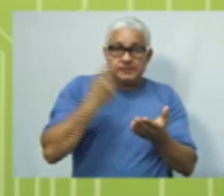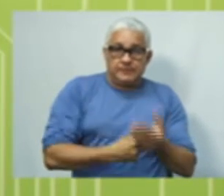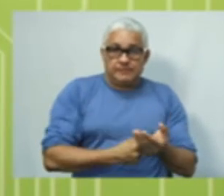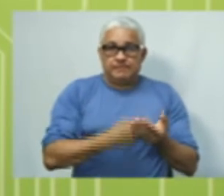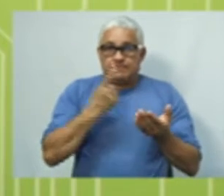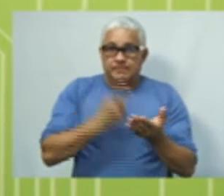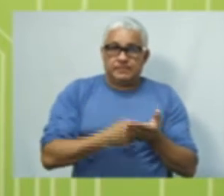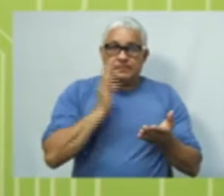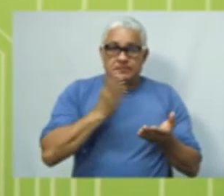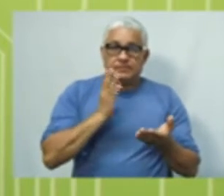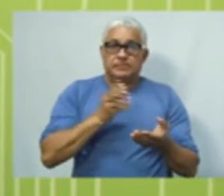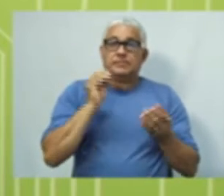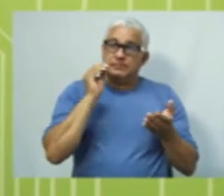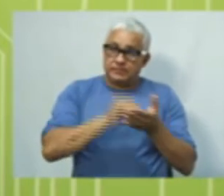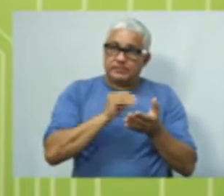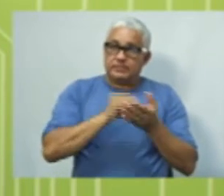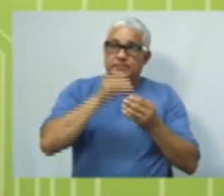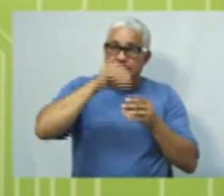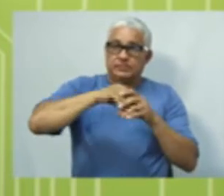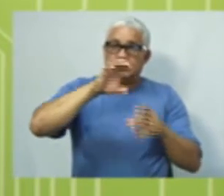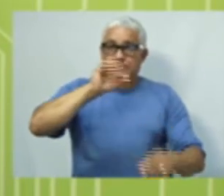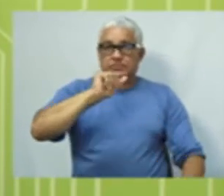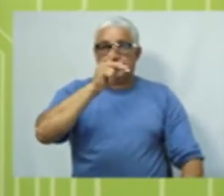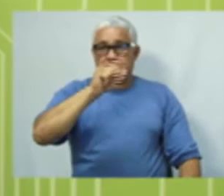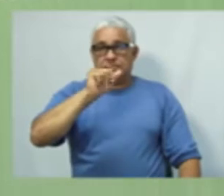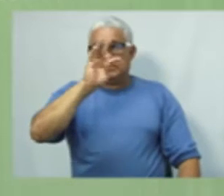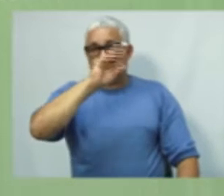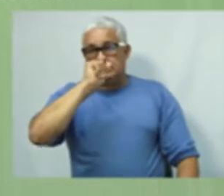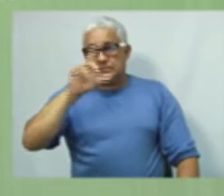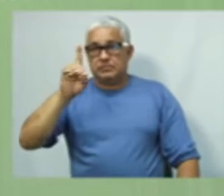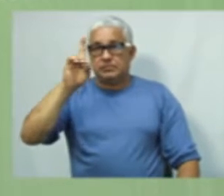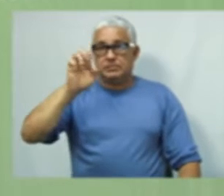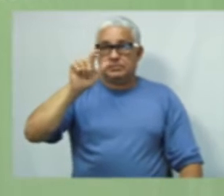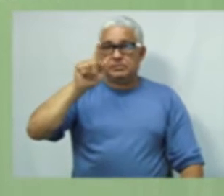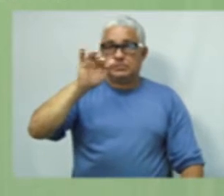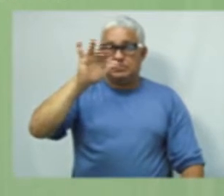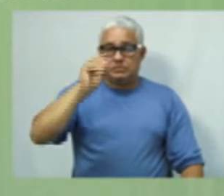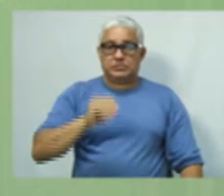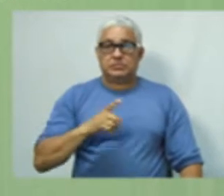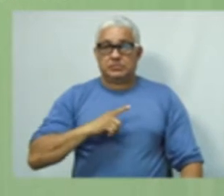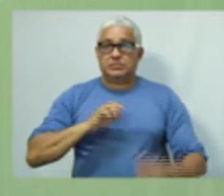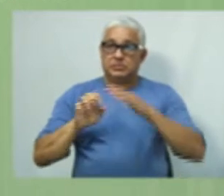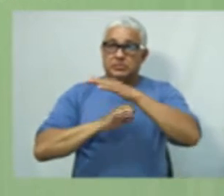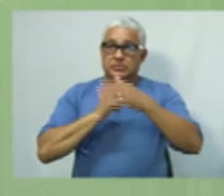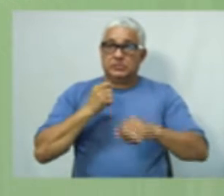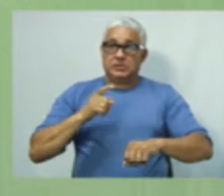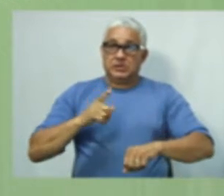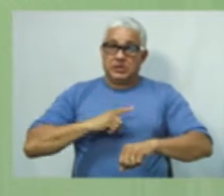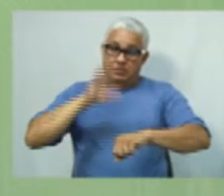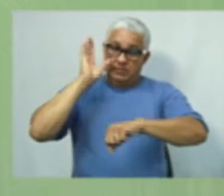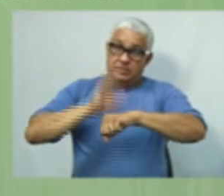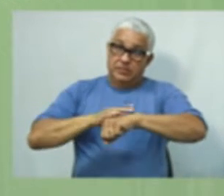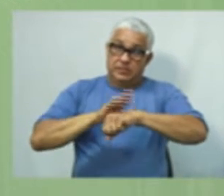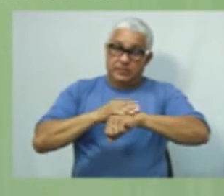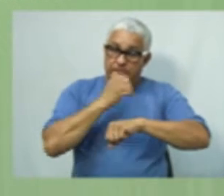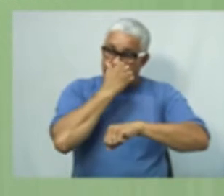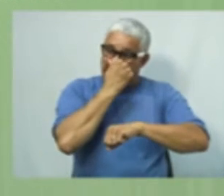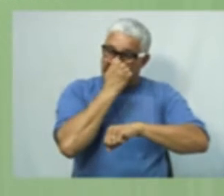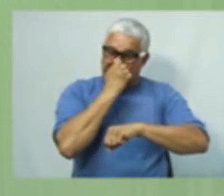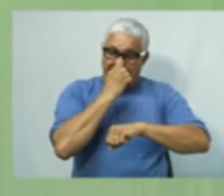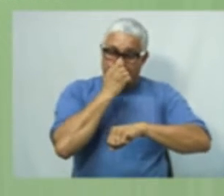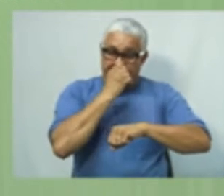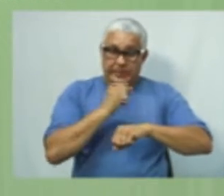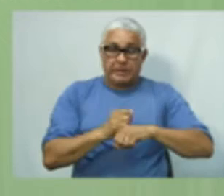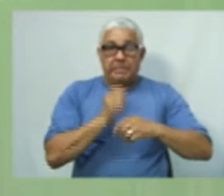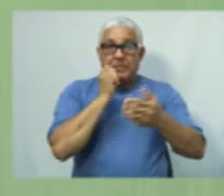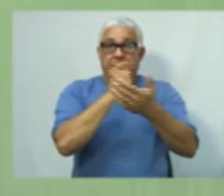elas fazem parte do capital de giro, correto? Quando a empresa tem prazos para pagar as despesas, que nós já falamos